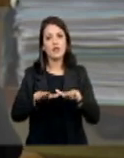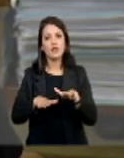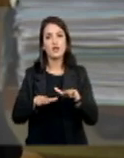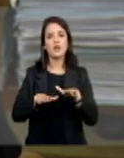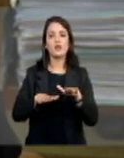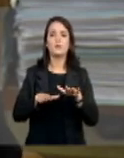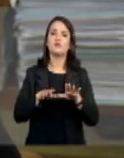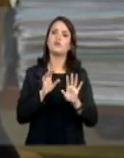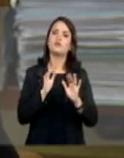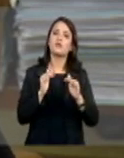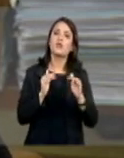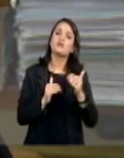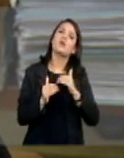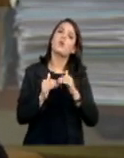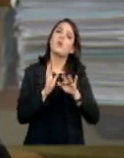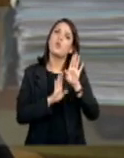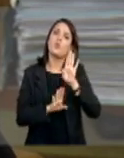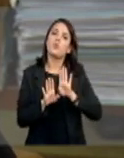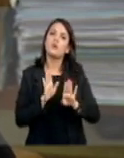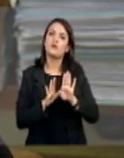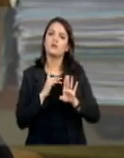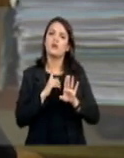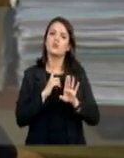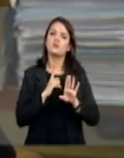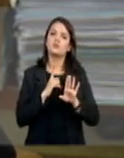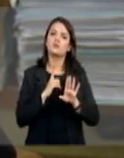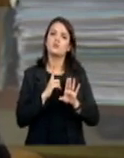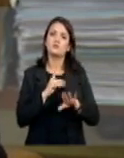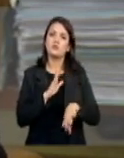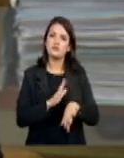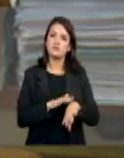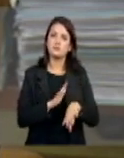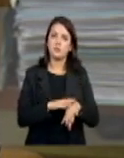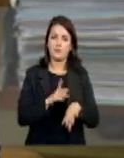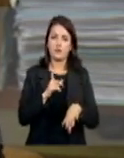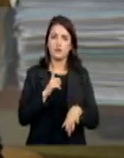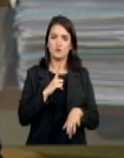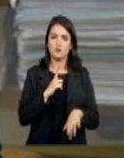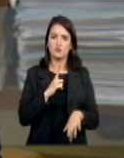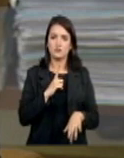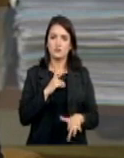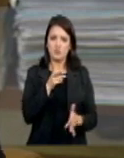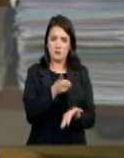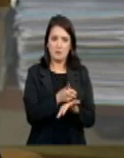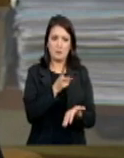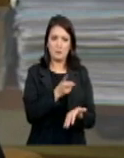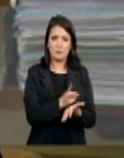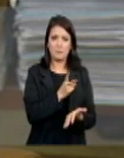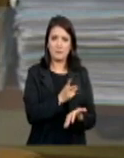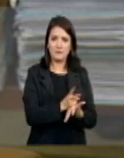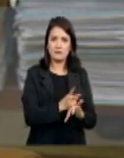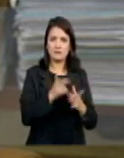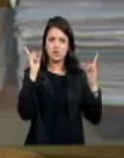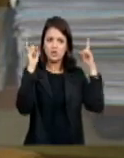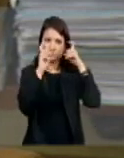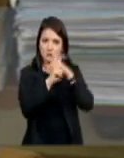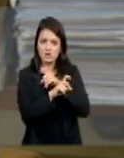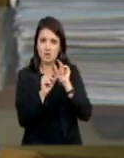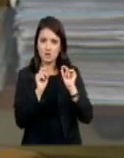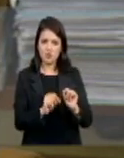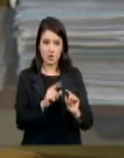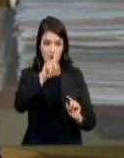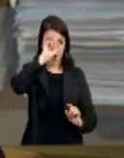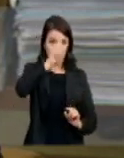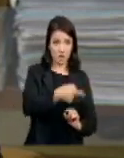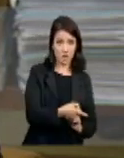de tensão que se que emergem do estado de permanente conflito entre o princípio da autoridade e o